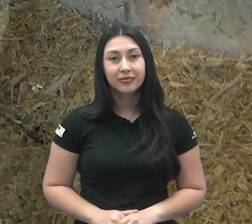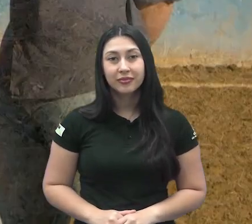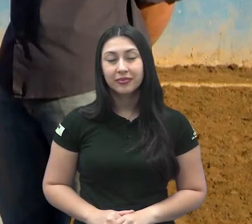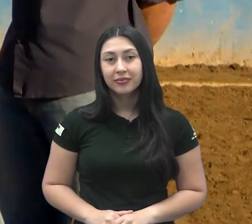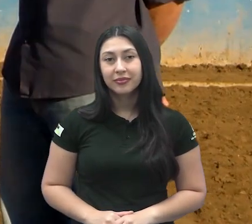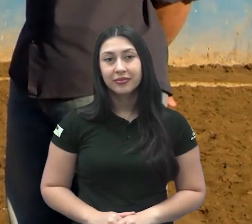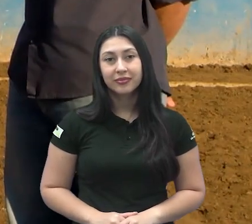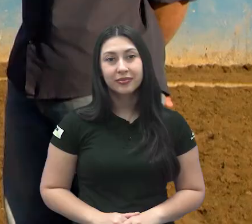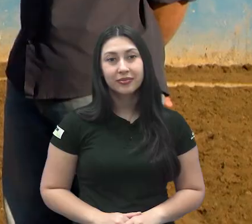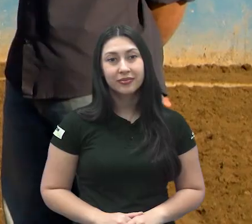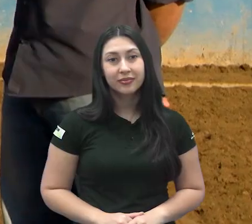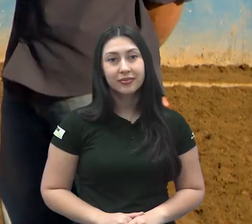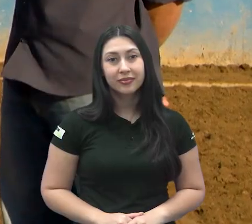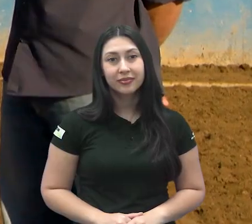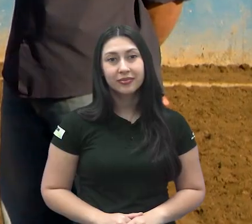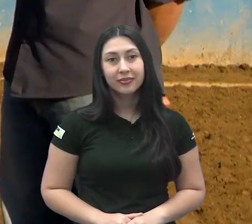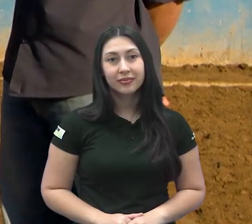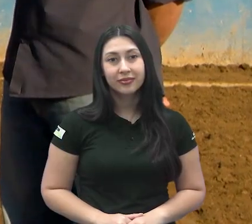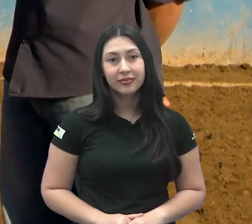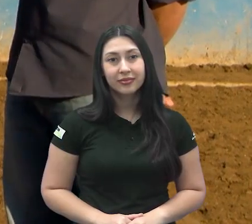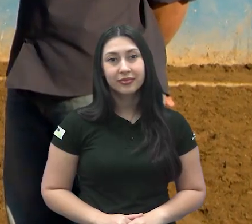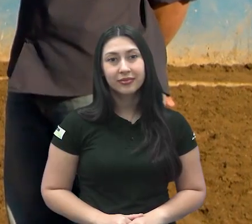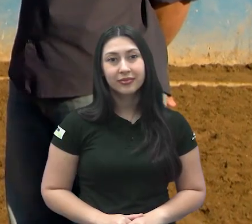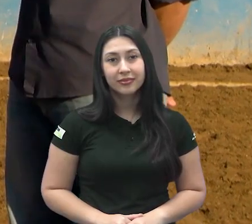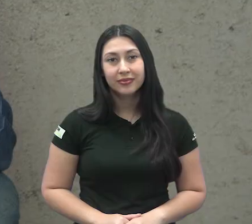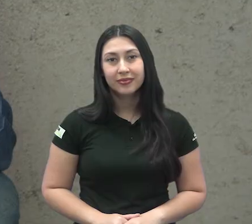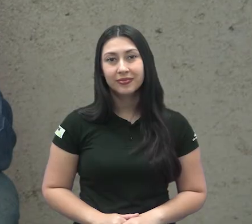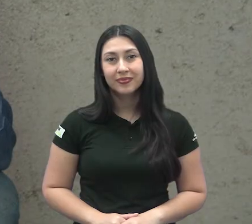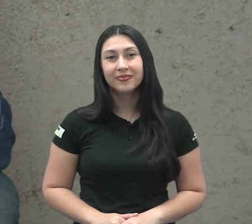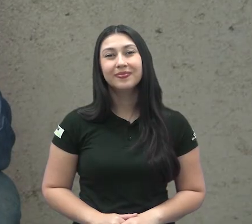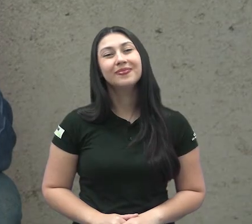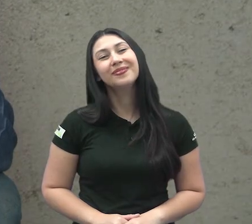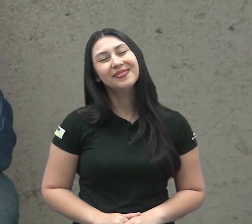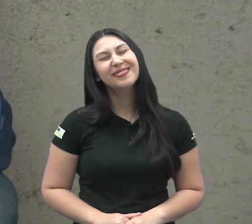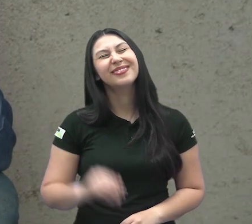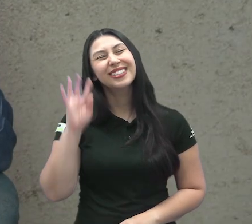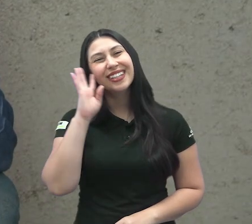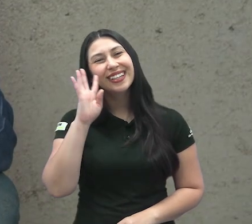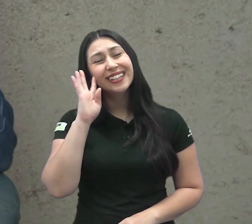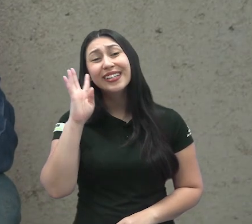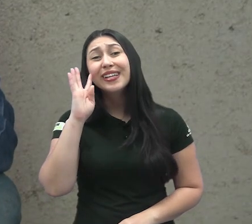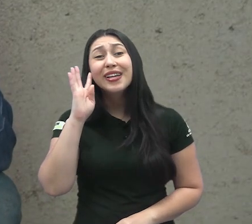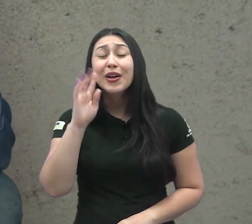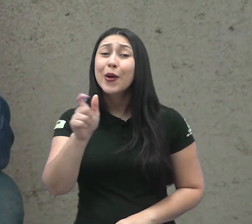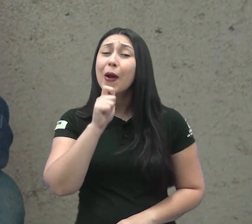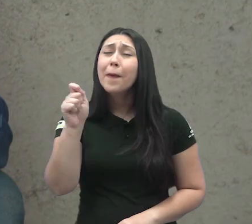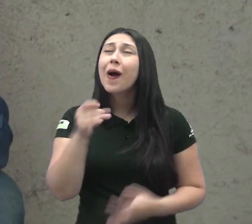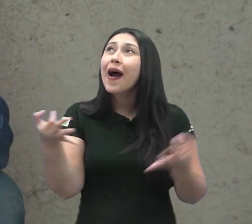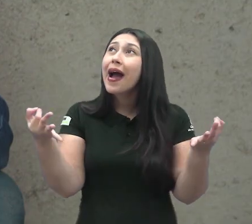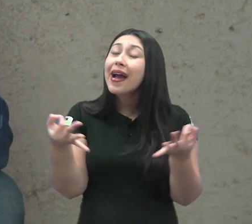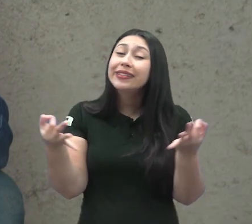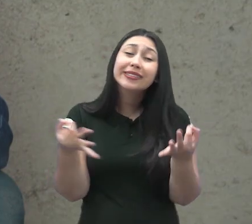Que Que bacana, excelente reportagem,